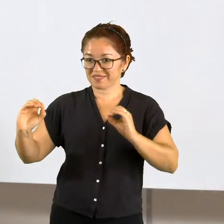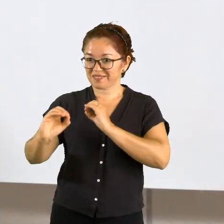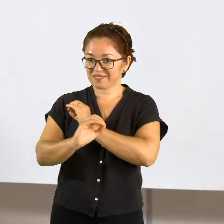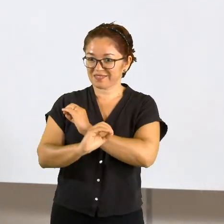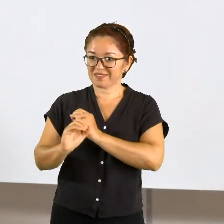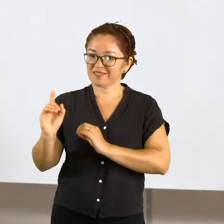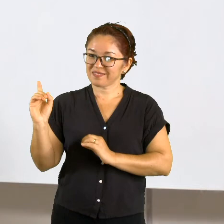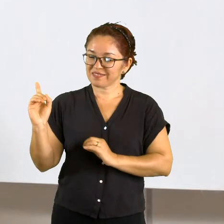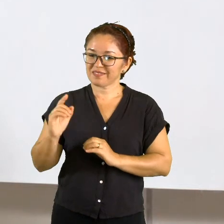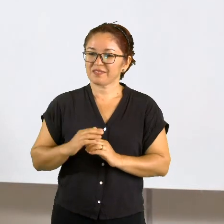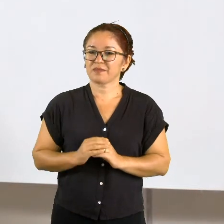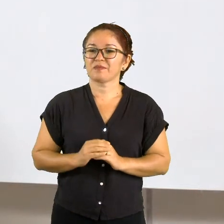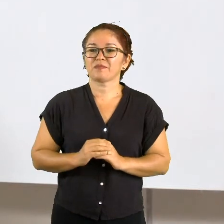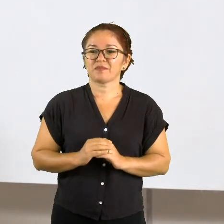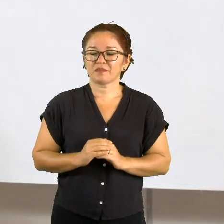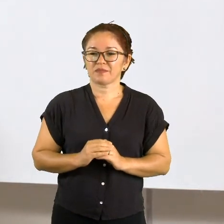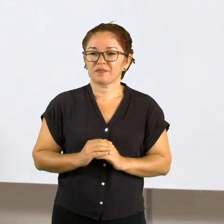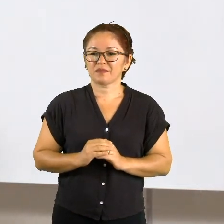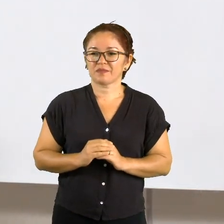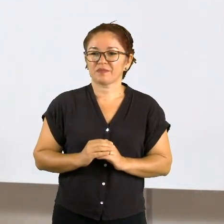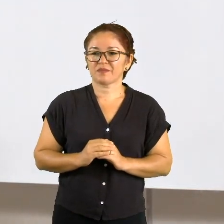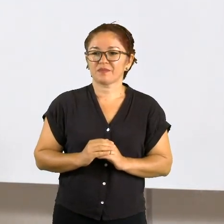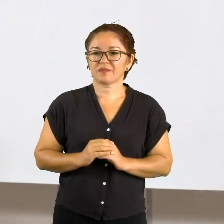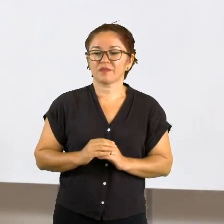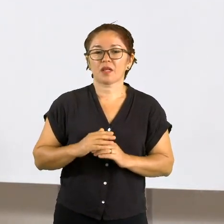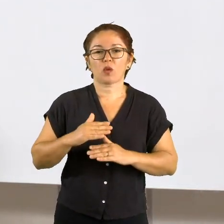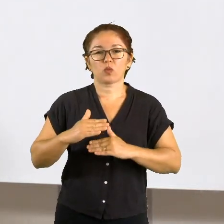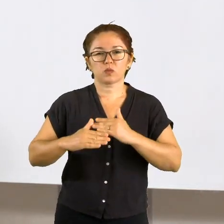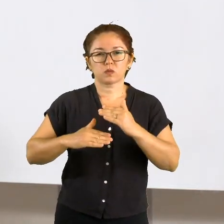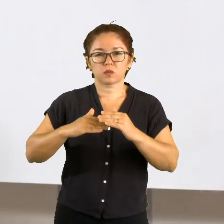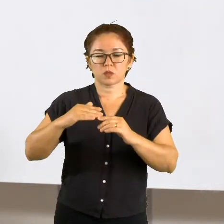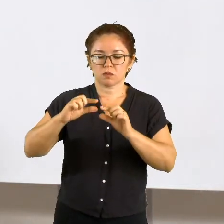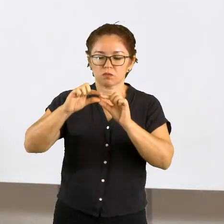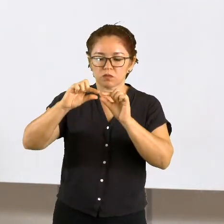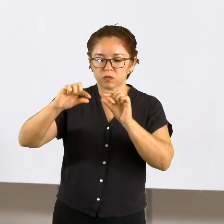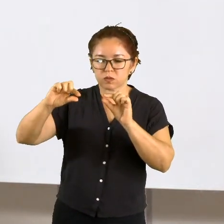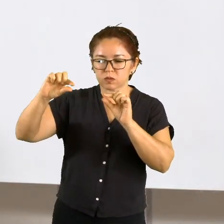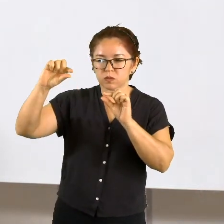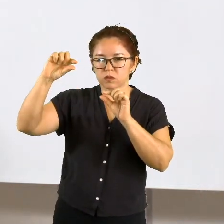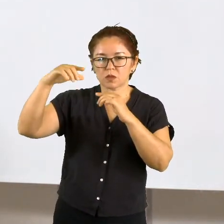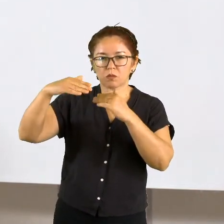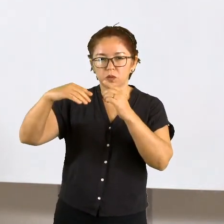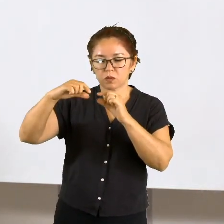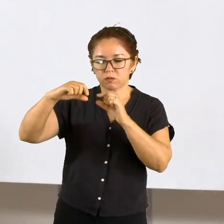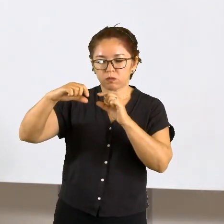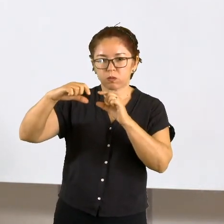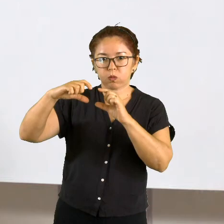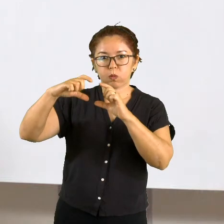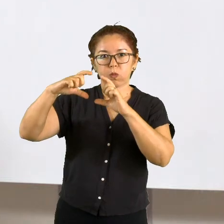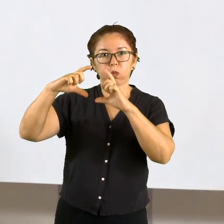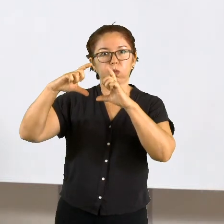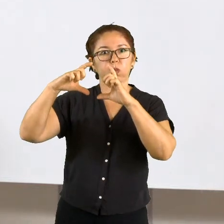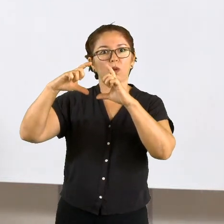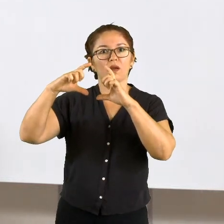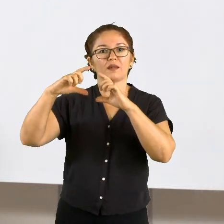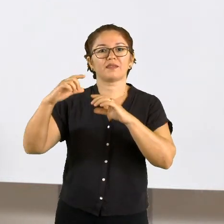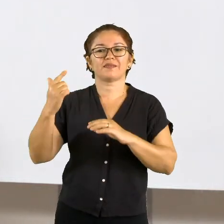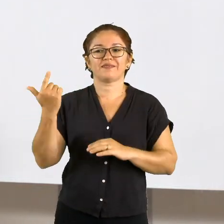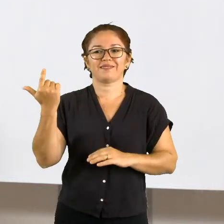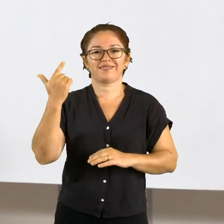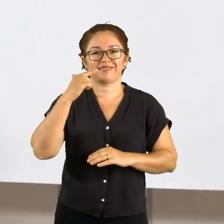estava totalmente escura, está crescendo nesse movimento da passagem da Lua nova para a